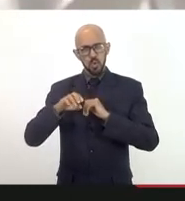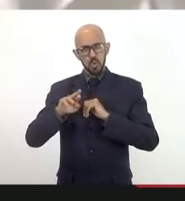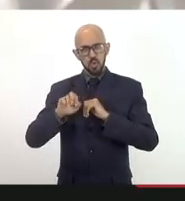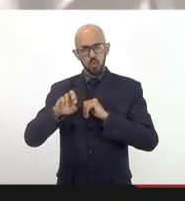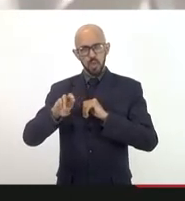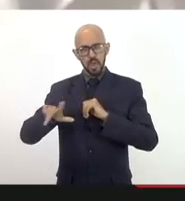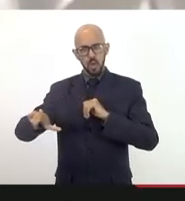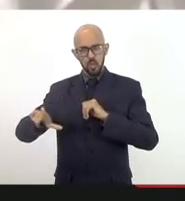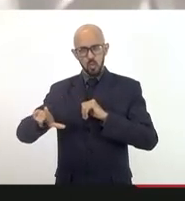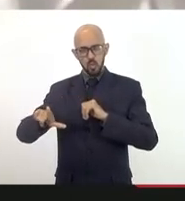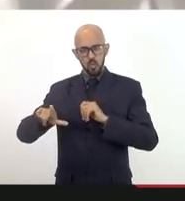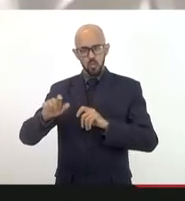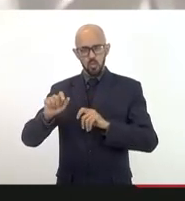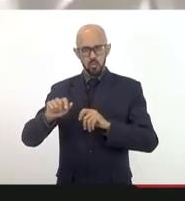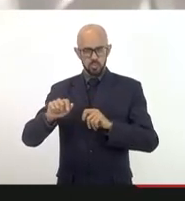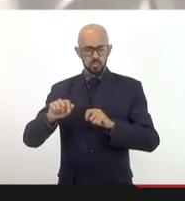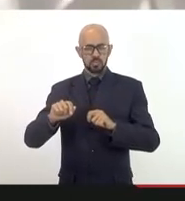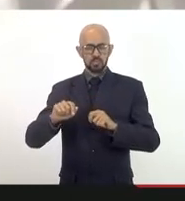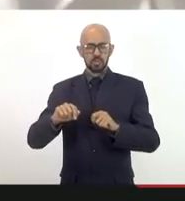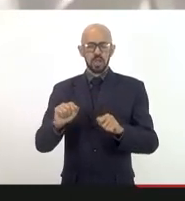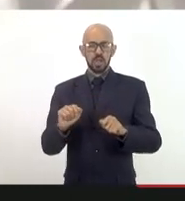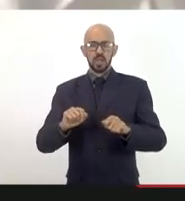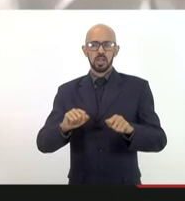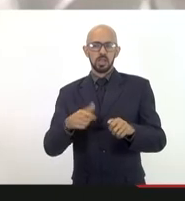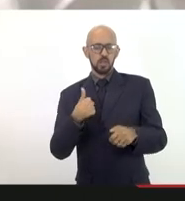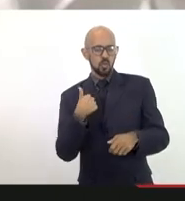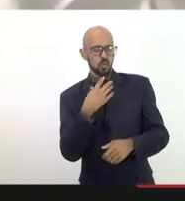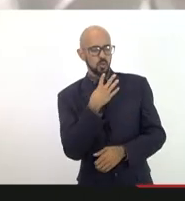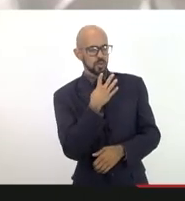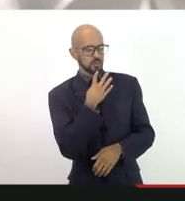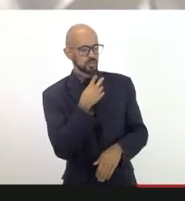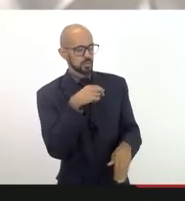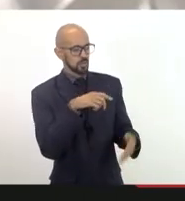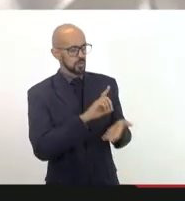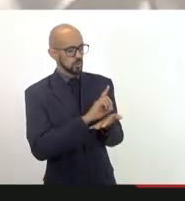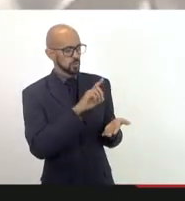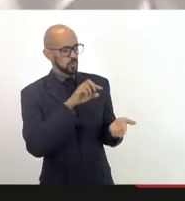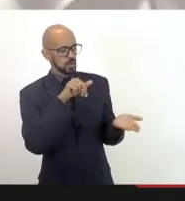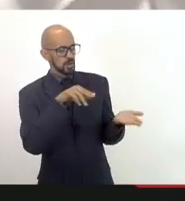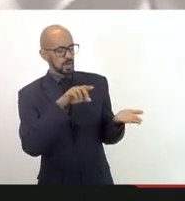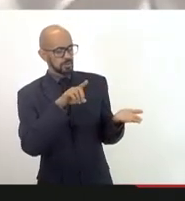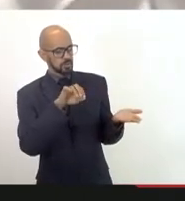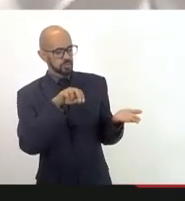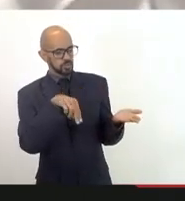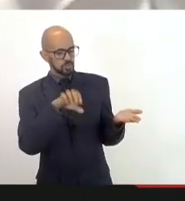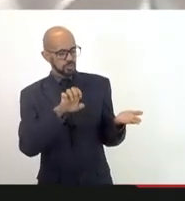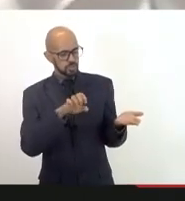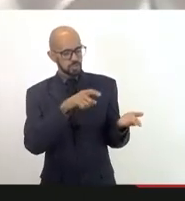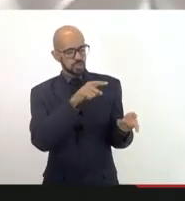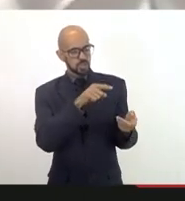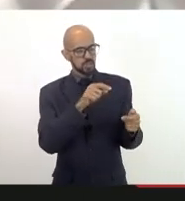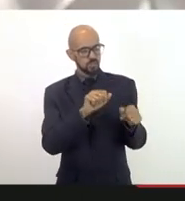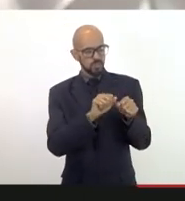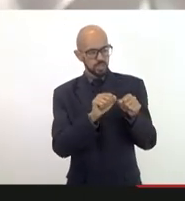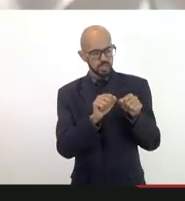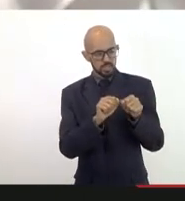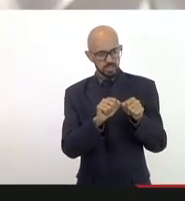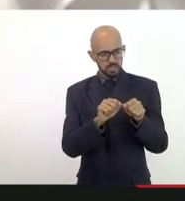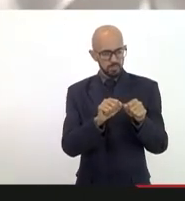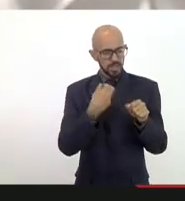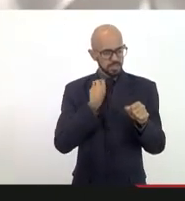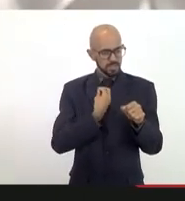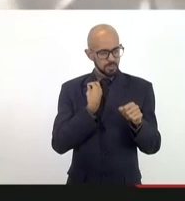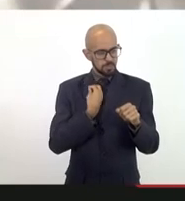doutora Nadine na audiência pública promovida pelo vereador Paulo Pinheiro na última sexta-feira e